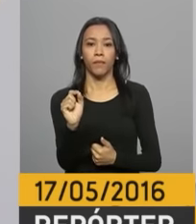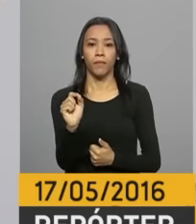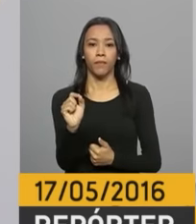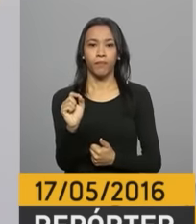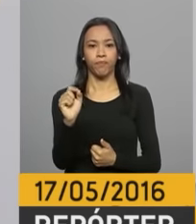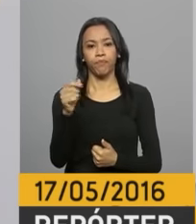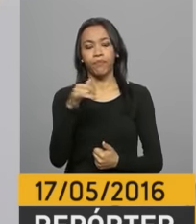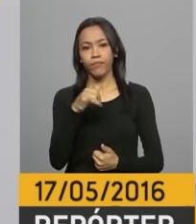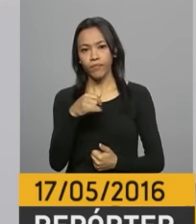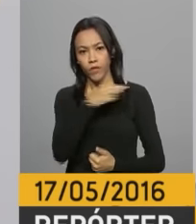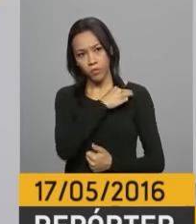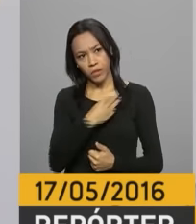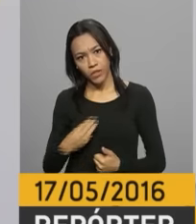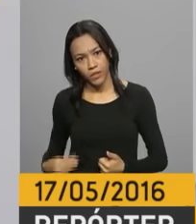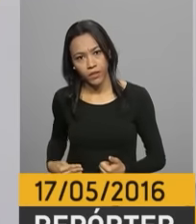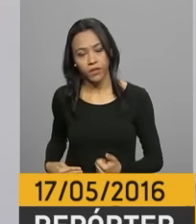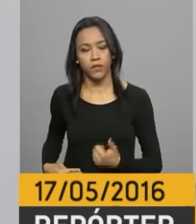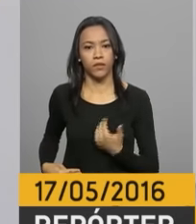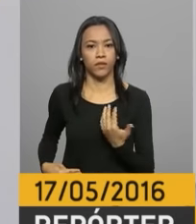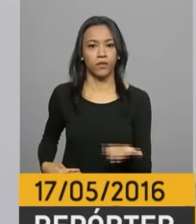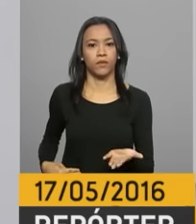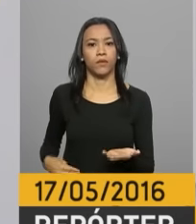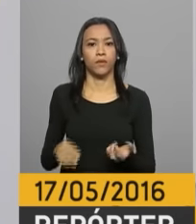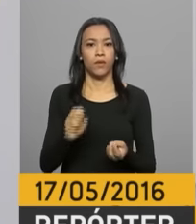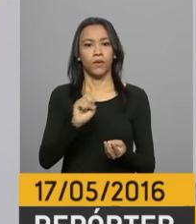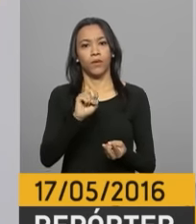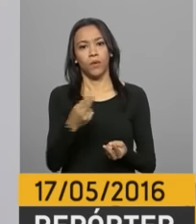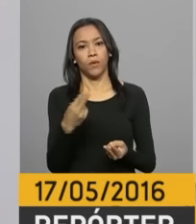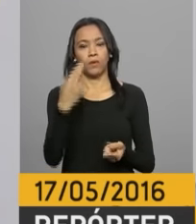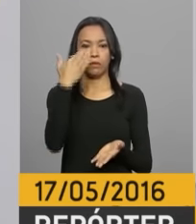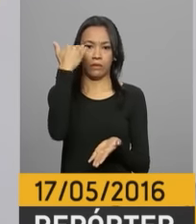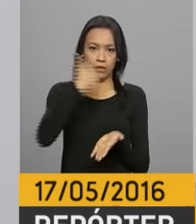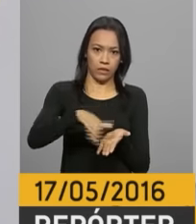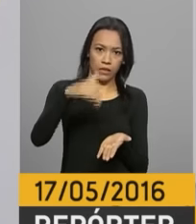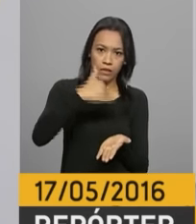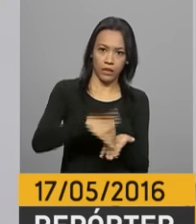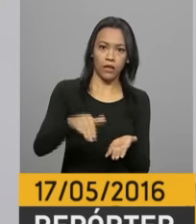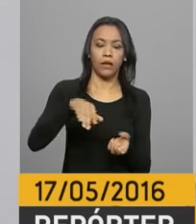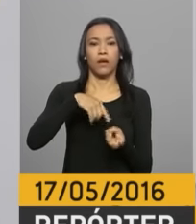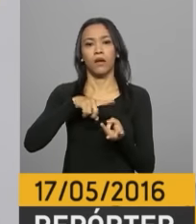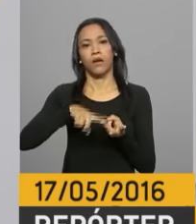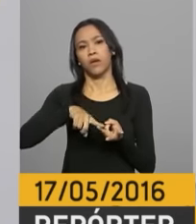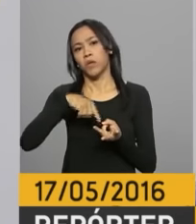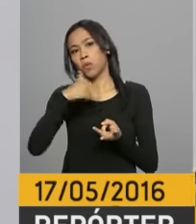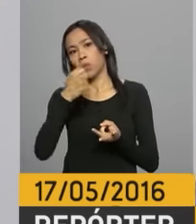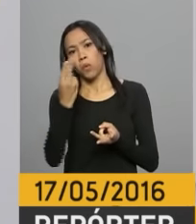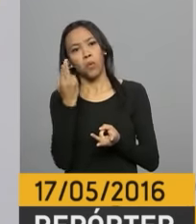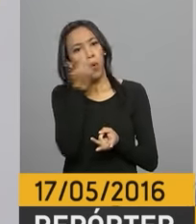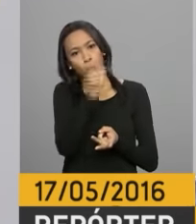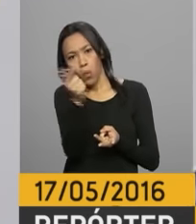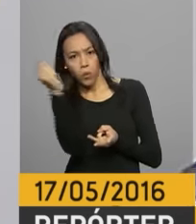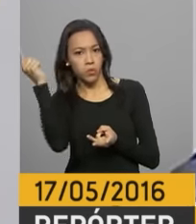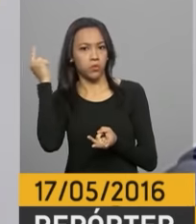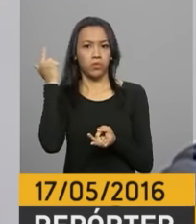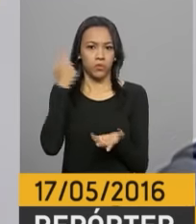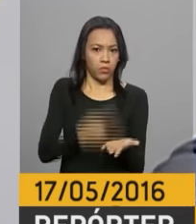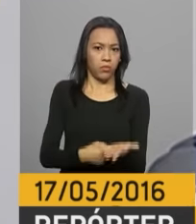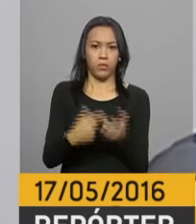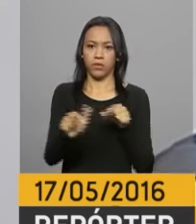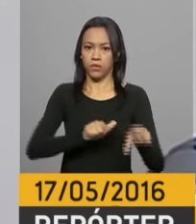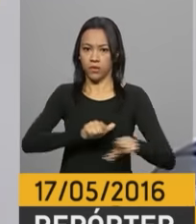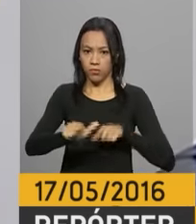do ministro ou dos secretários ou de qualquer posição administrativa,